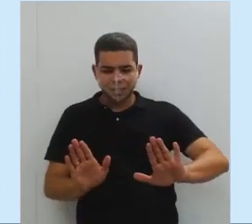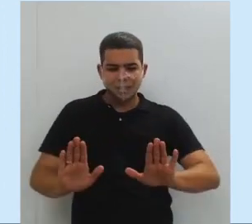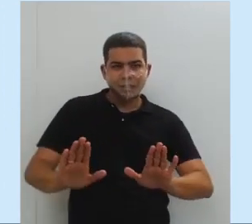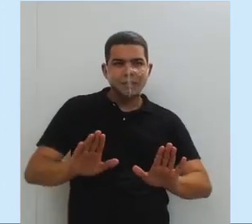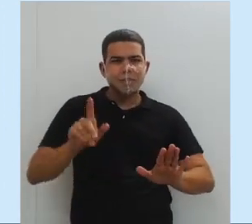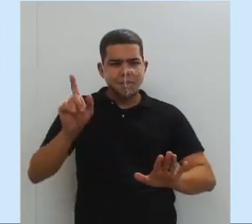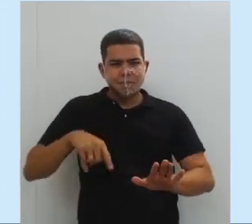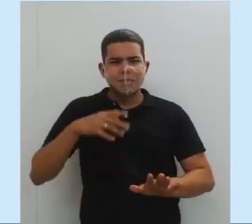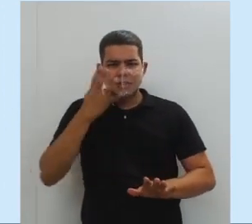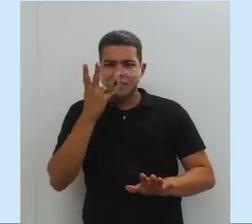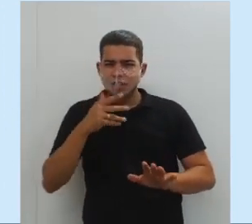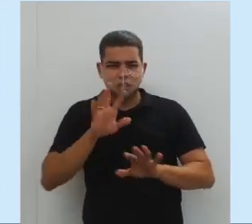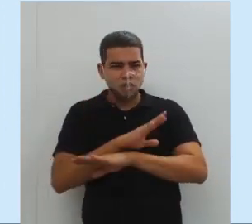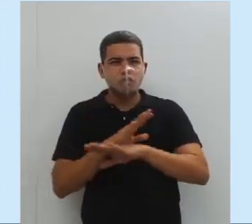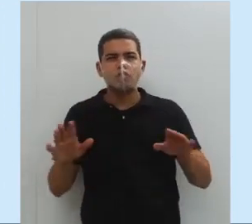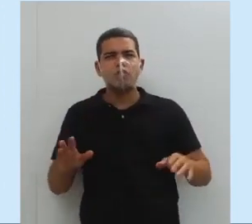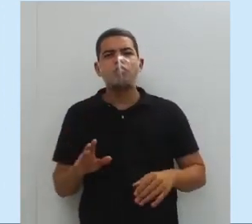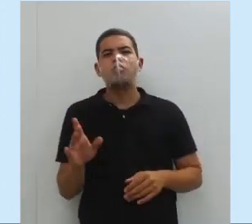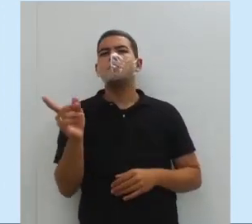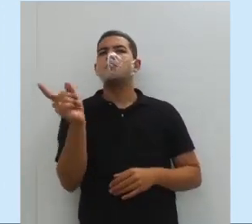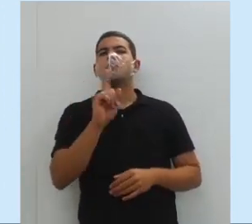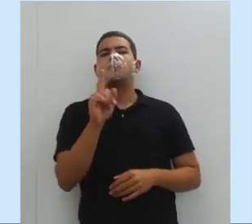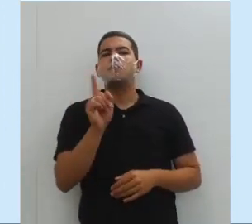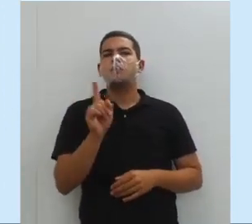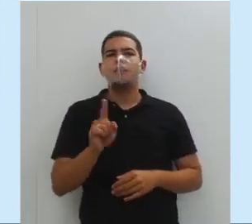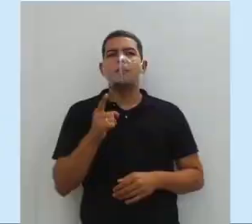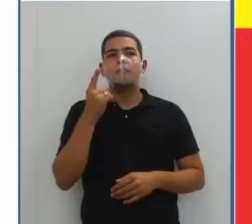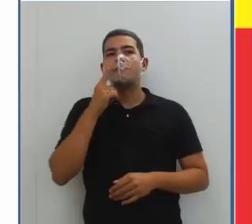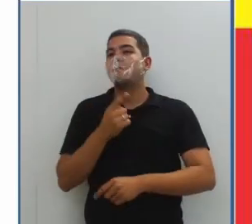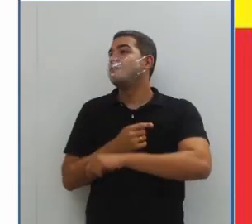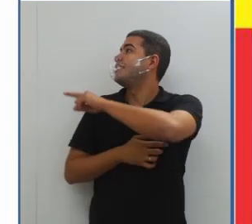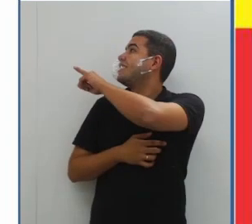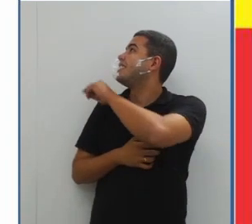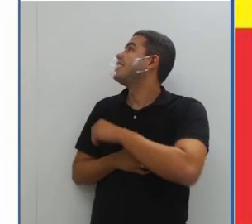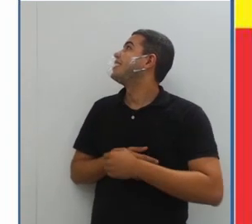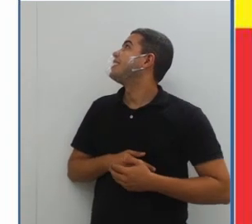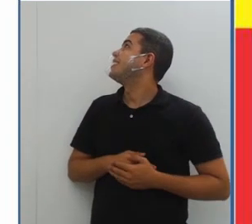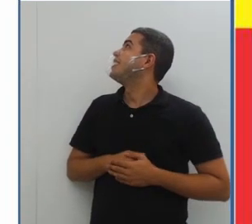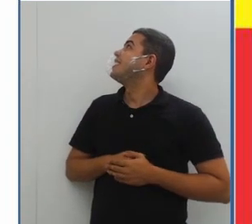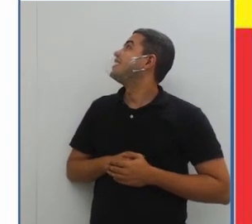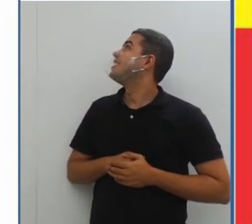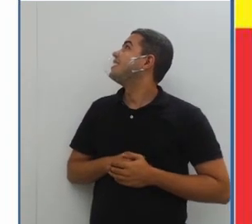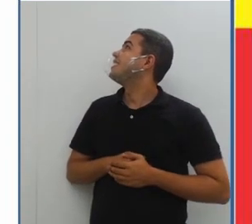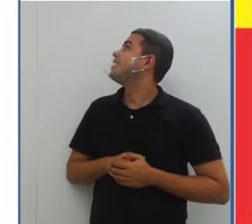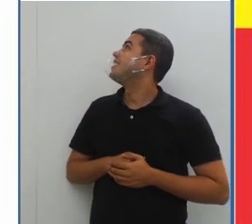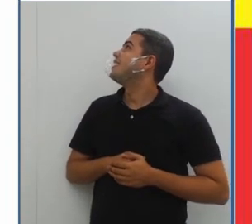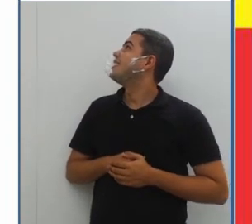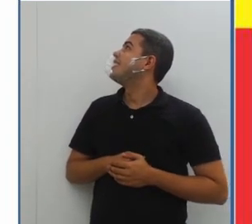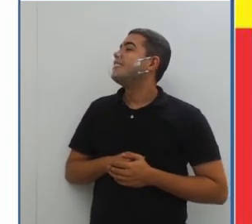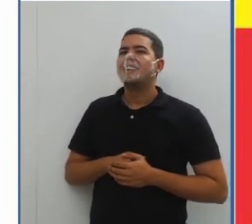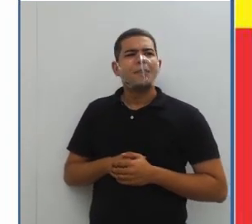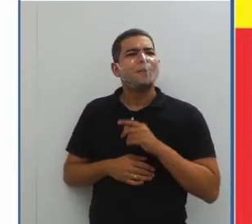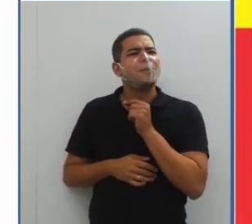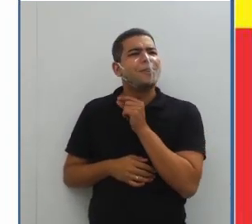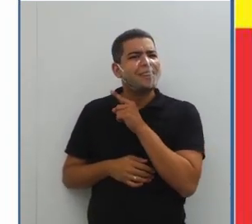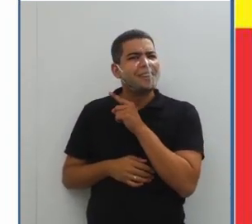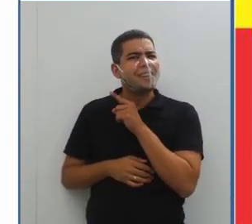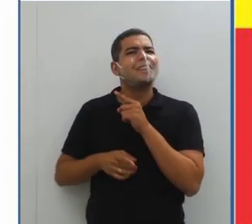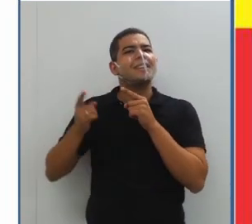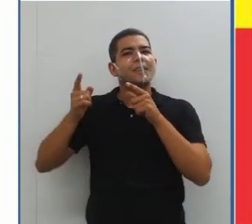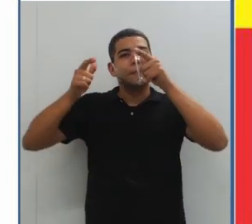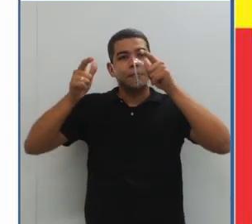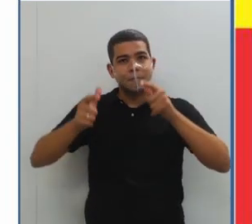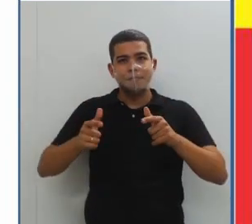é brincadeira somente de criança? Não é não. Olha só a imagem que vocês estão observando agora na tela. Né? Isso